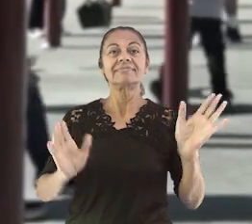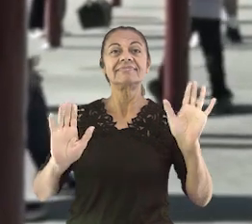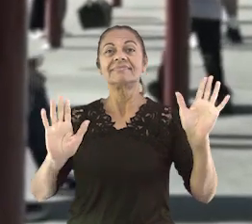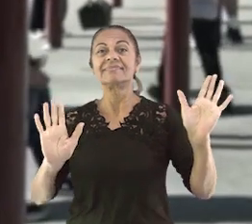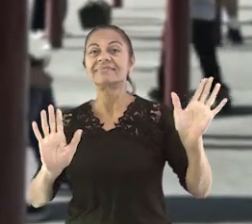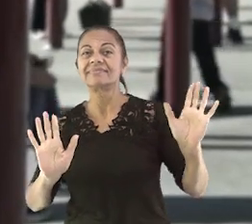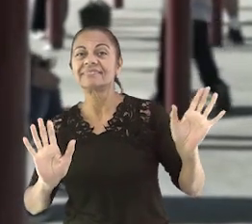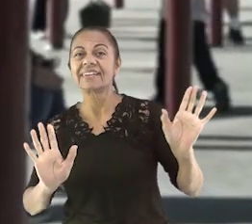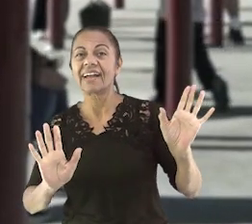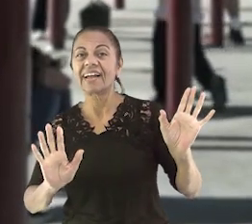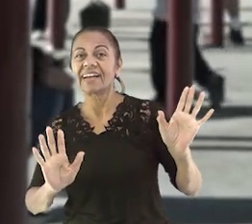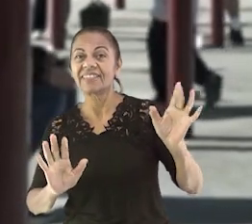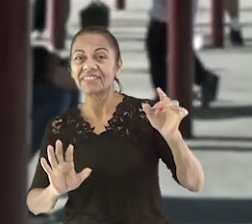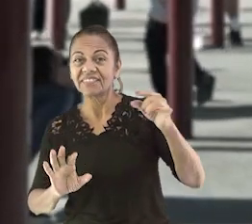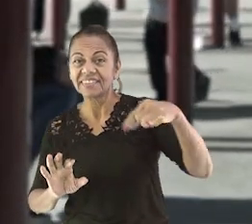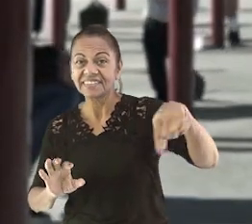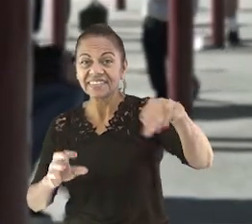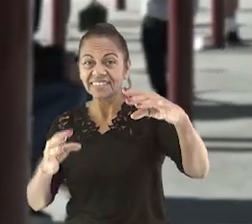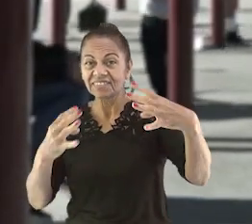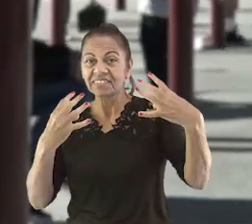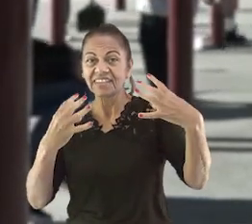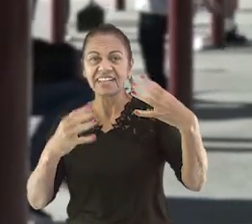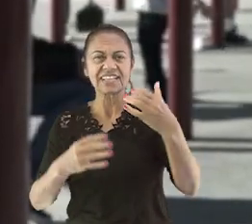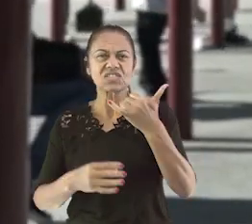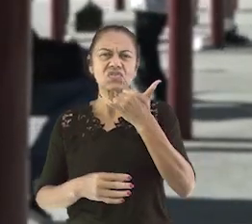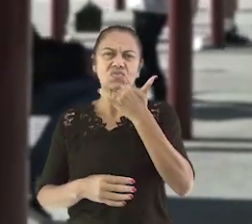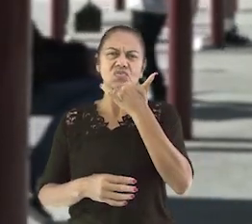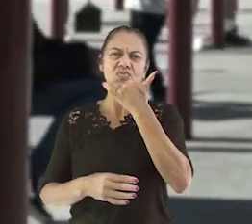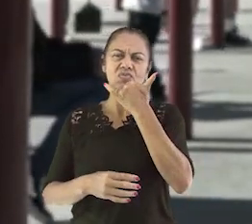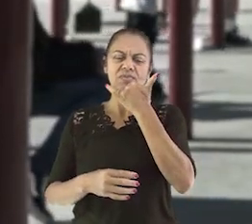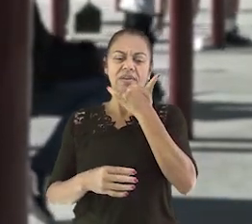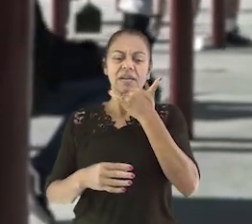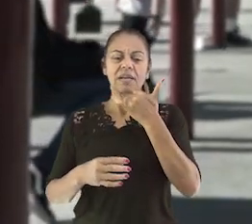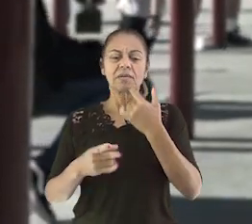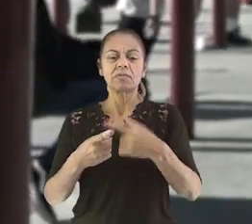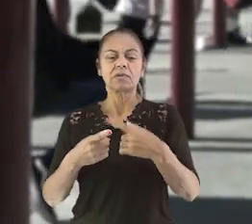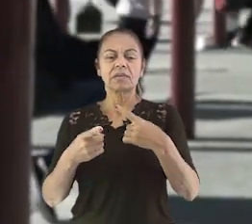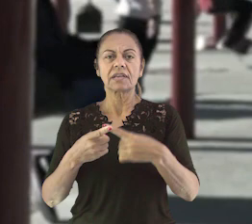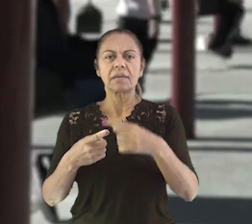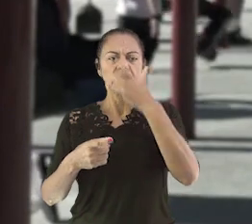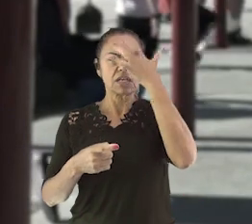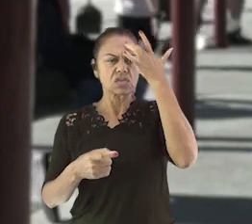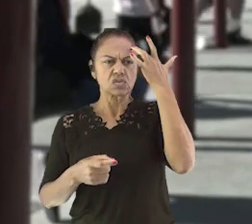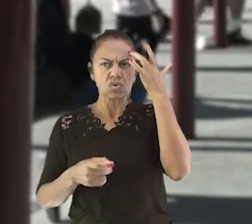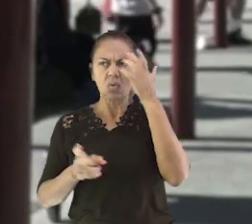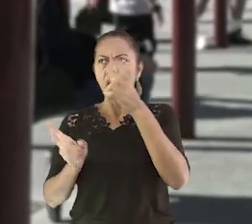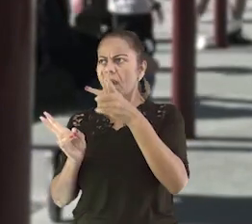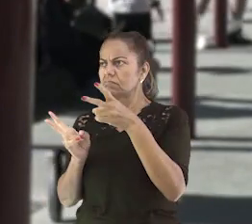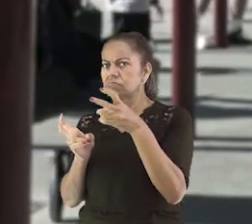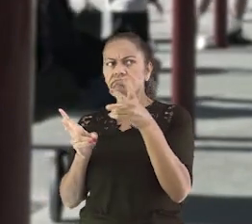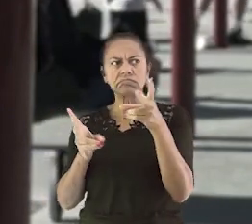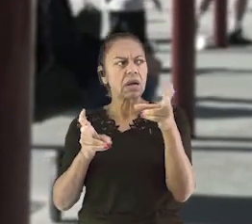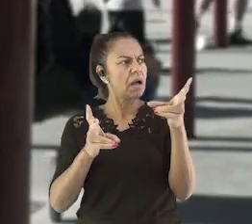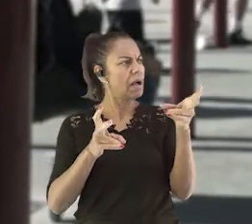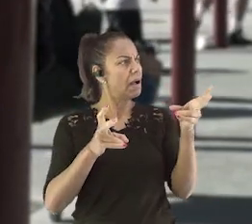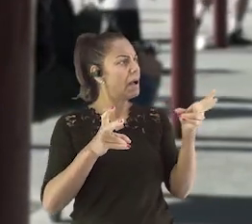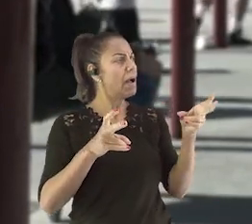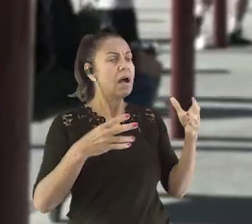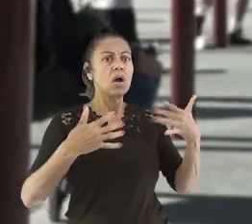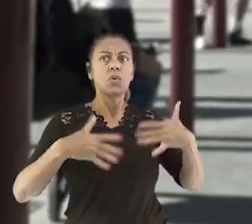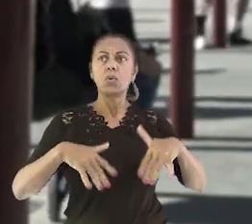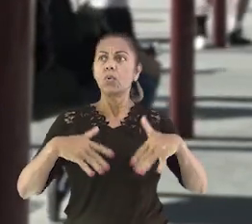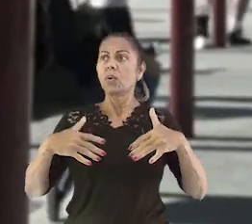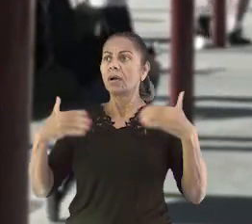Oi! Vocês estão aí? Desculpe, eu me distraí observando tanta gente fazendo exercício que eu